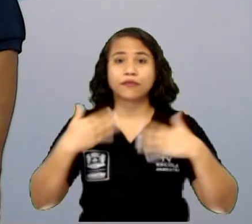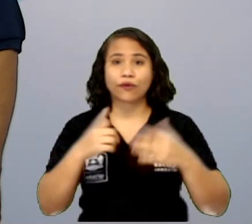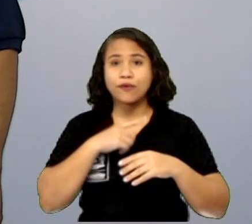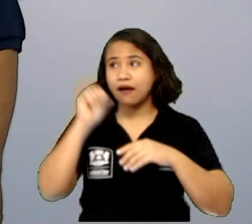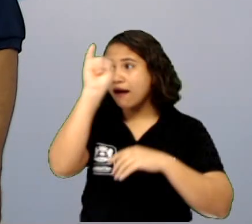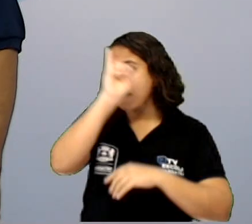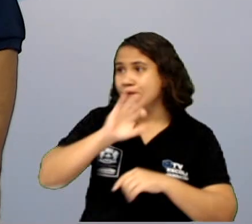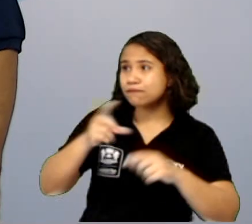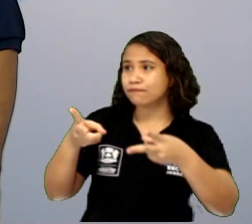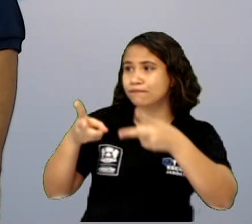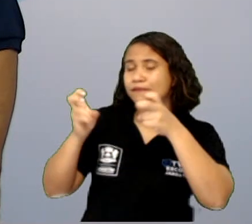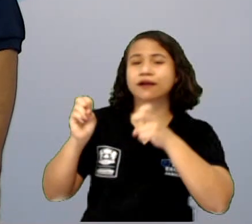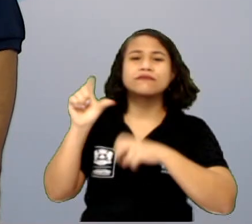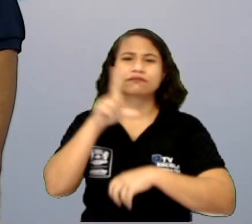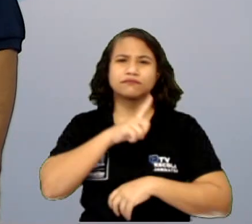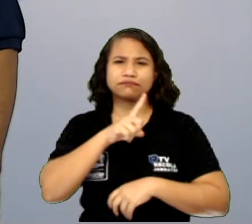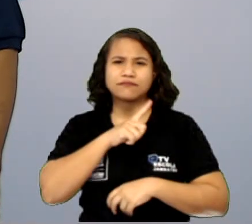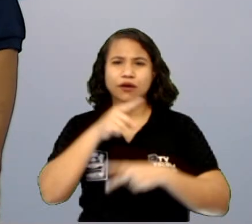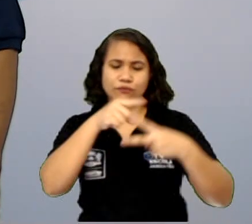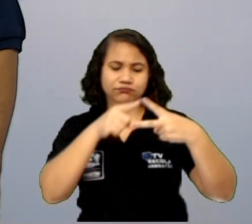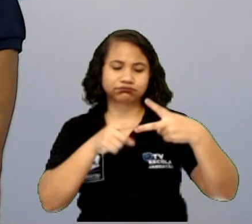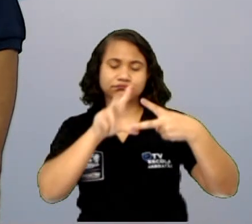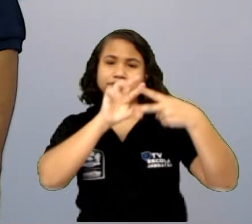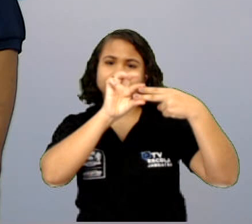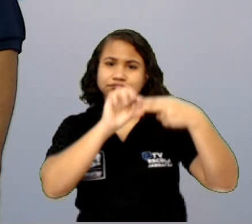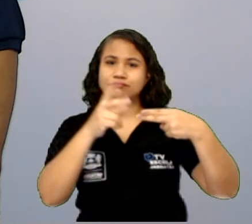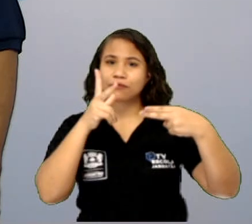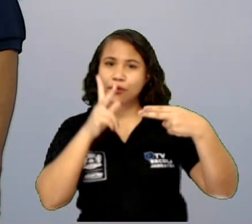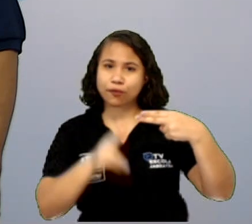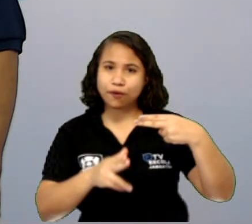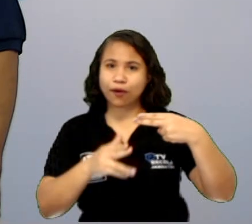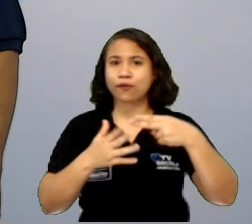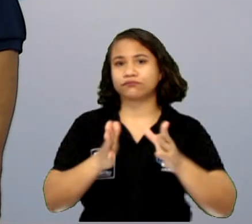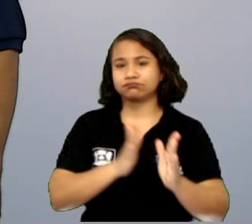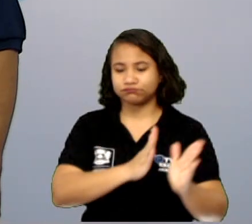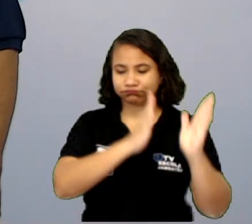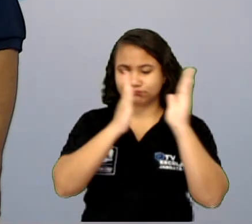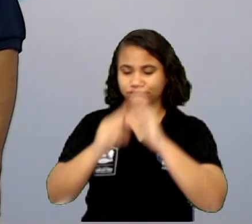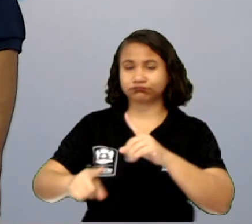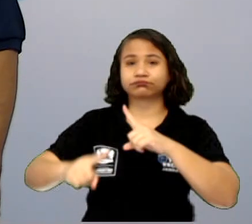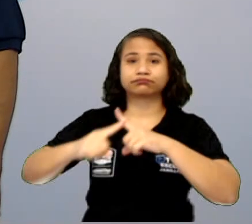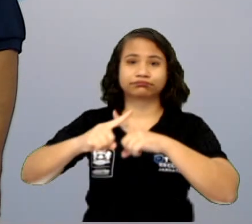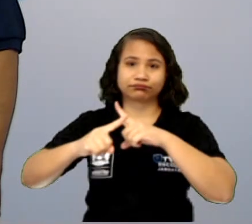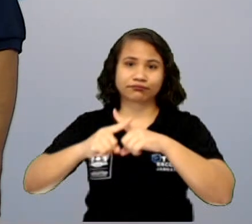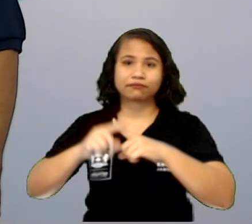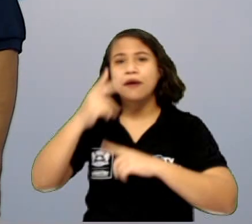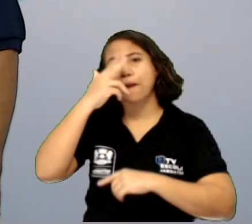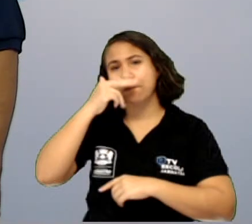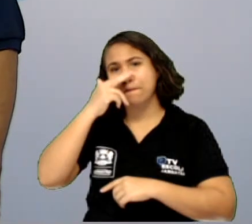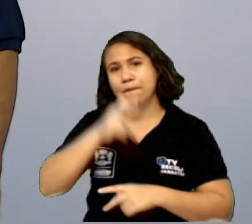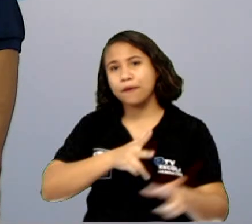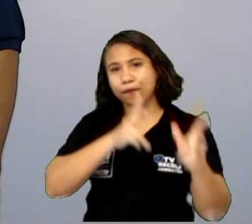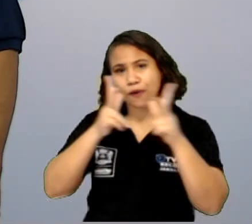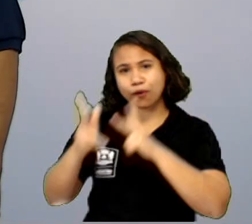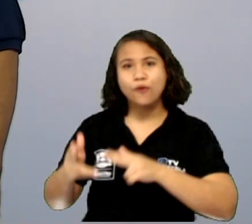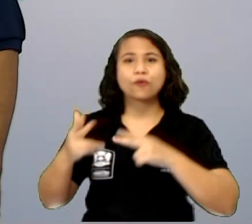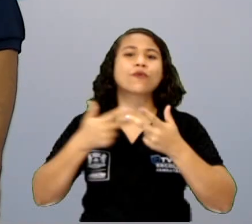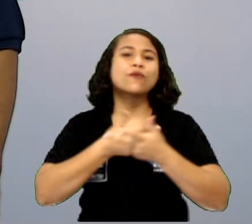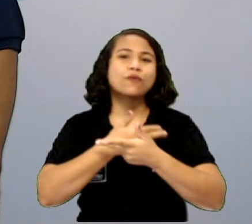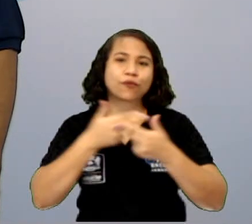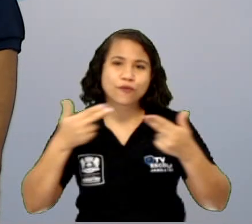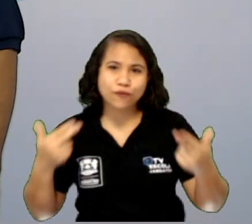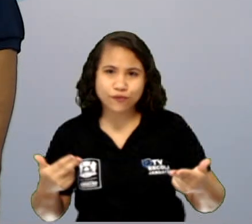proporção na que a igualdade entre duas razões e os termos do meio seu multiplicar vai dar o mesmo resultado que é multiplicação